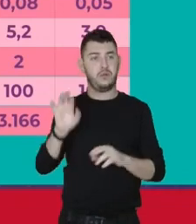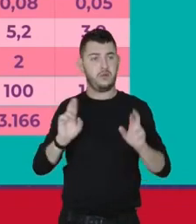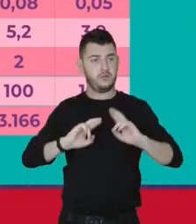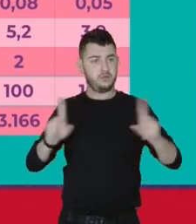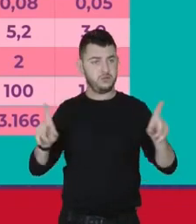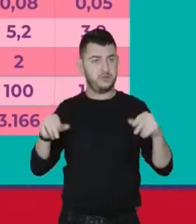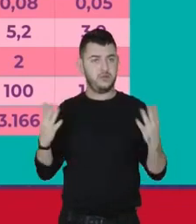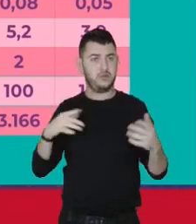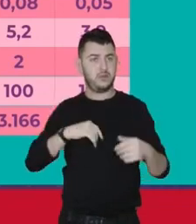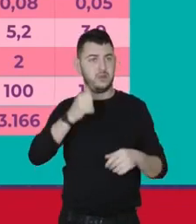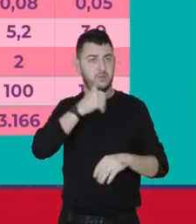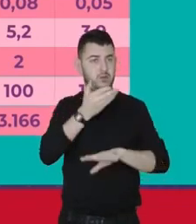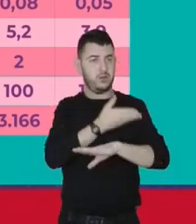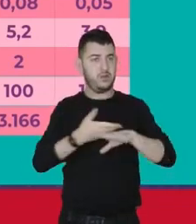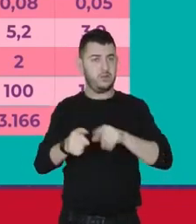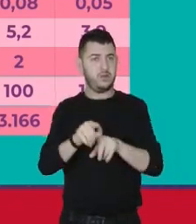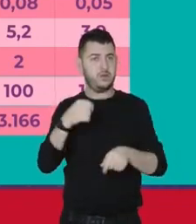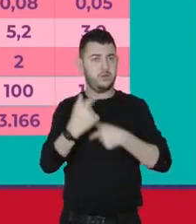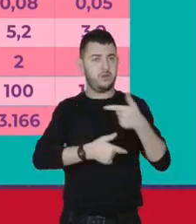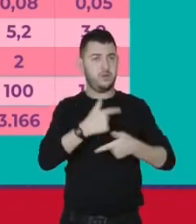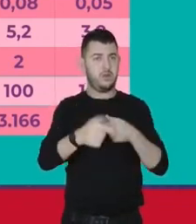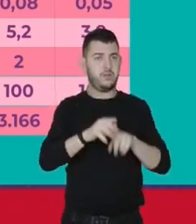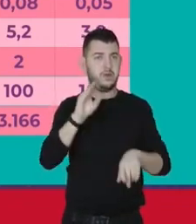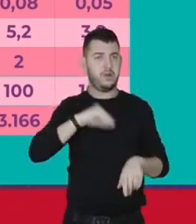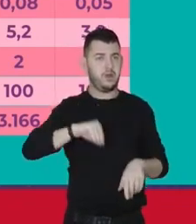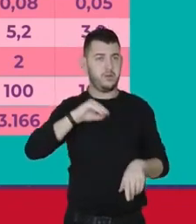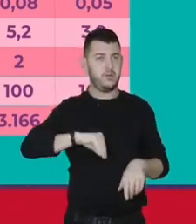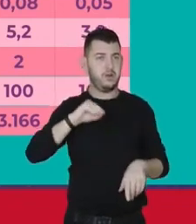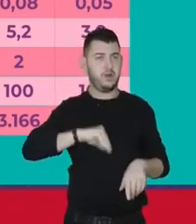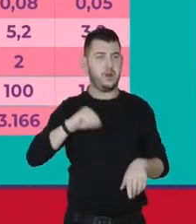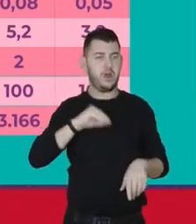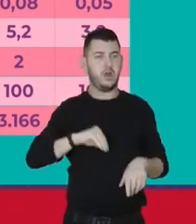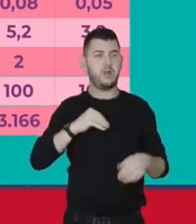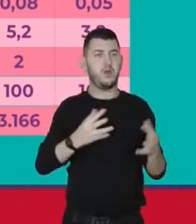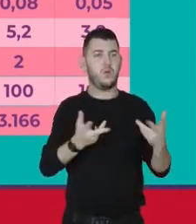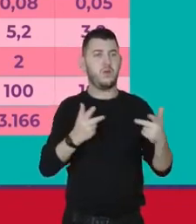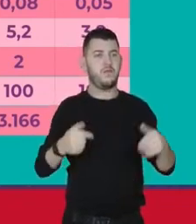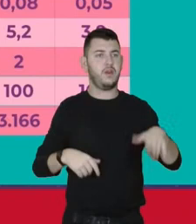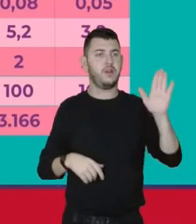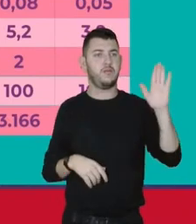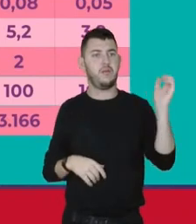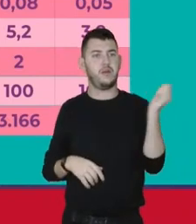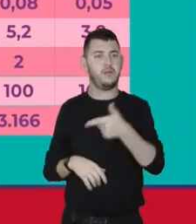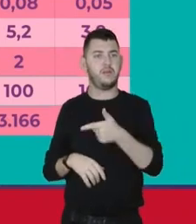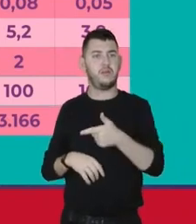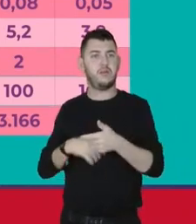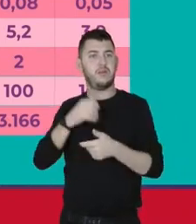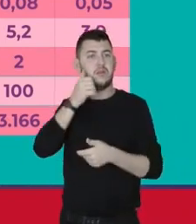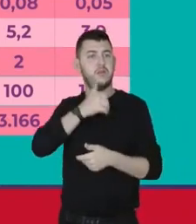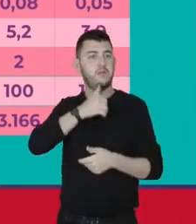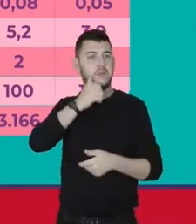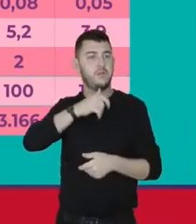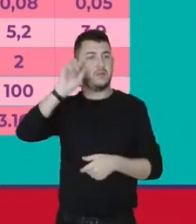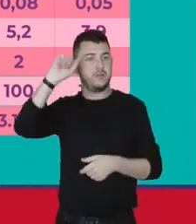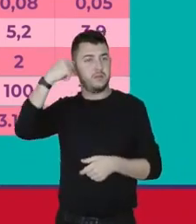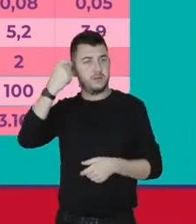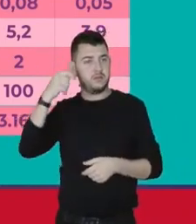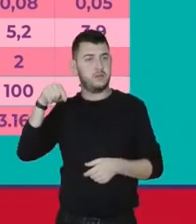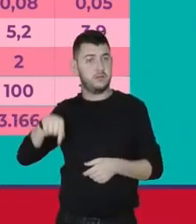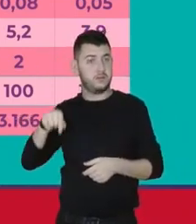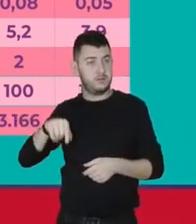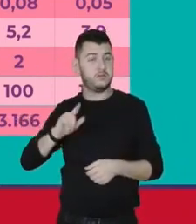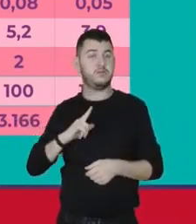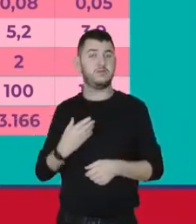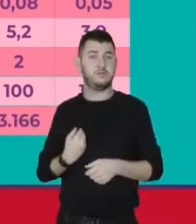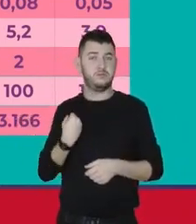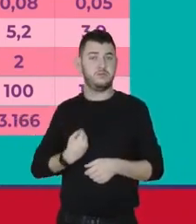brancas nos trabalhos mais bem remunerados e mais qualificados e as mulheres negras,